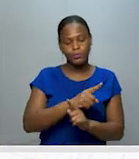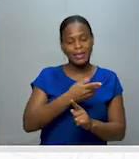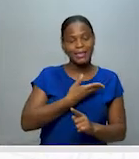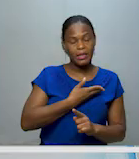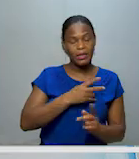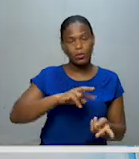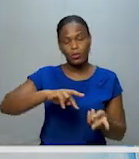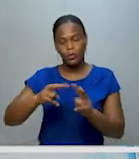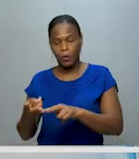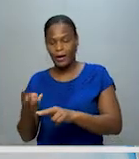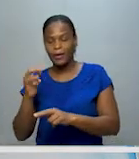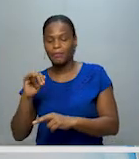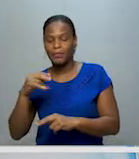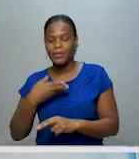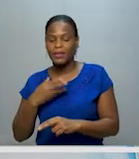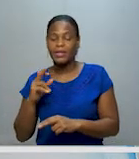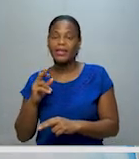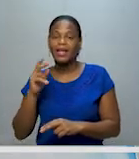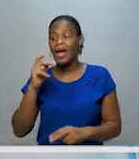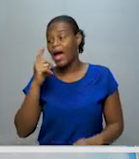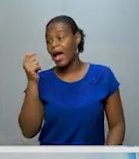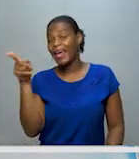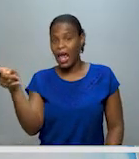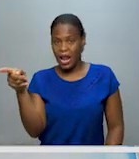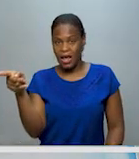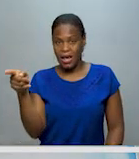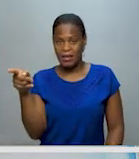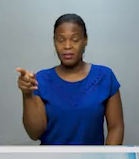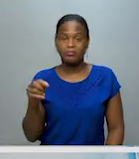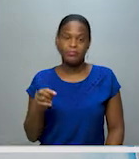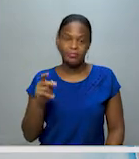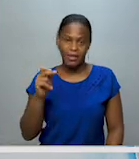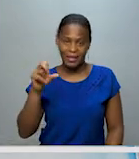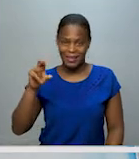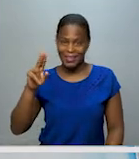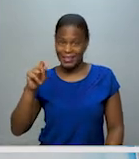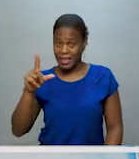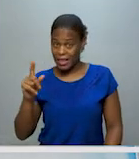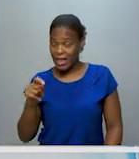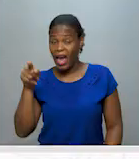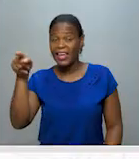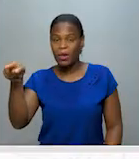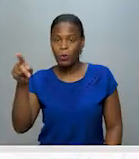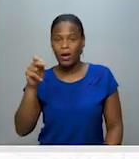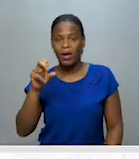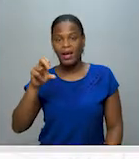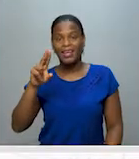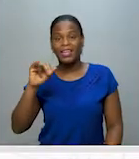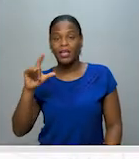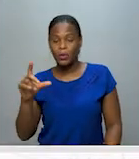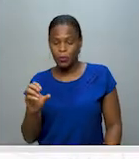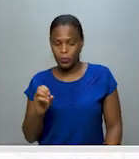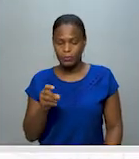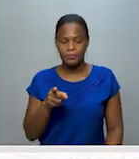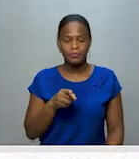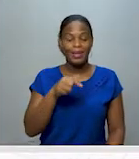direto para o indireto como aquele, aquilo. Nós temos expressões de lugar